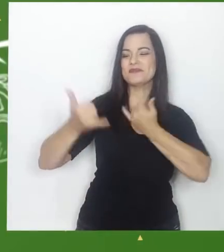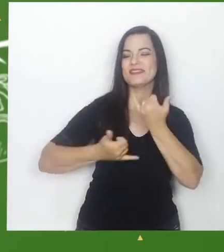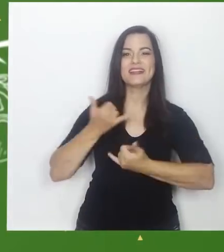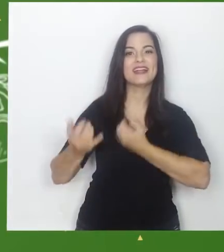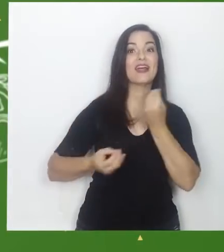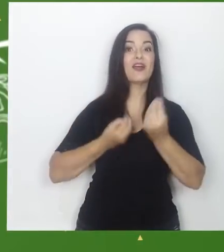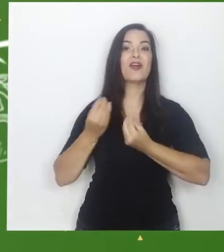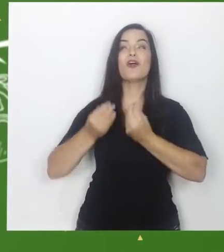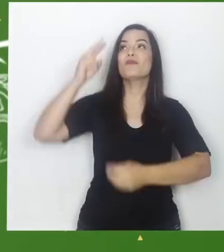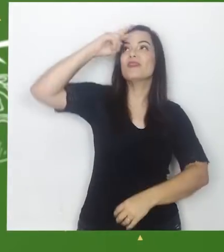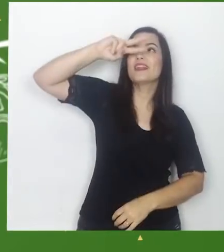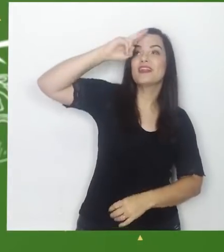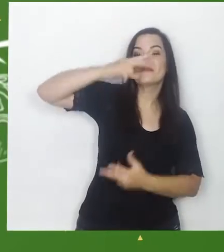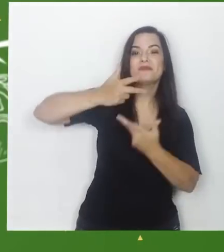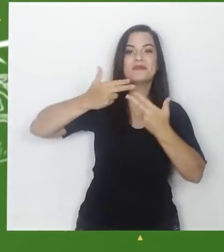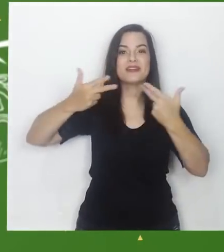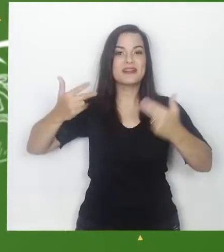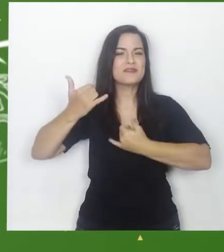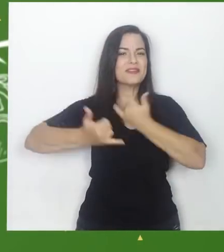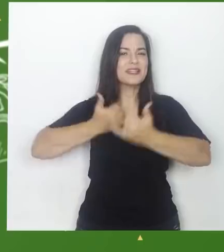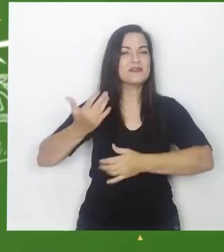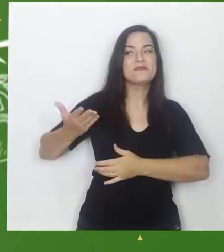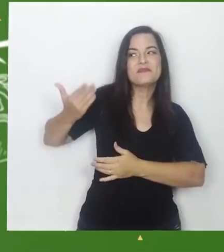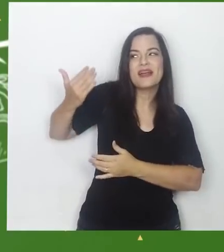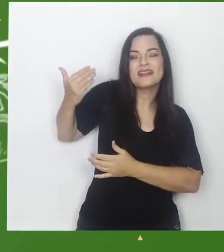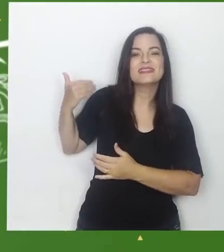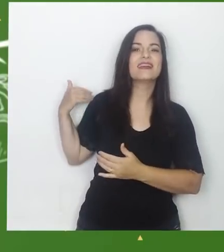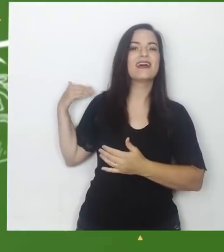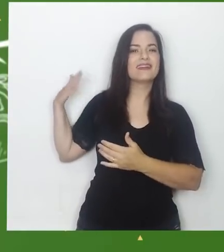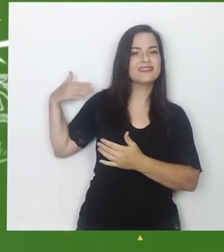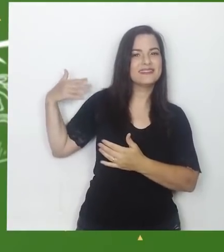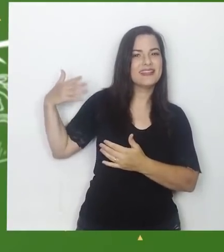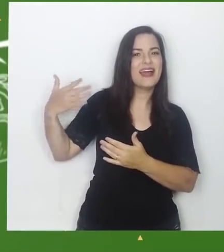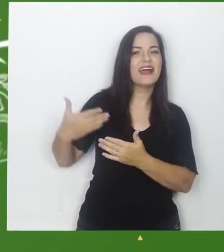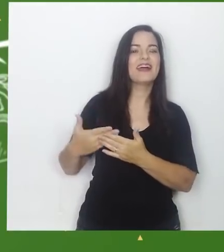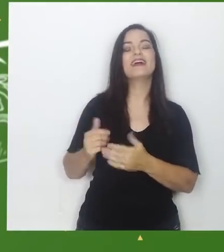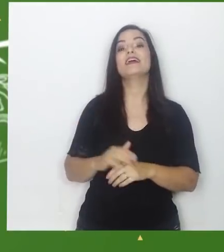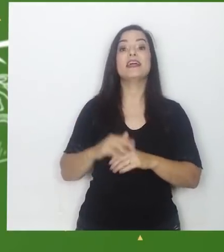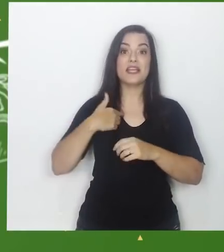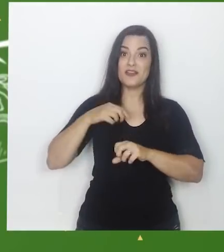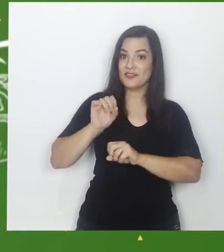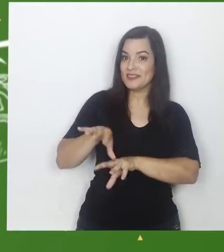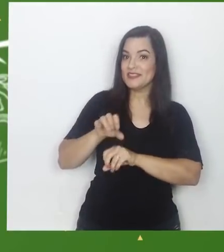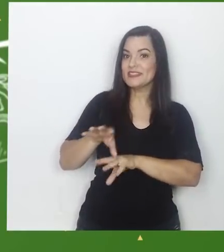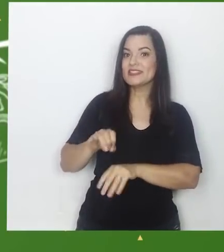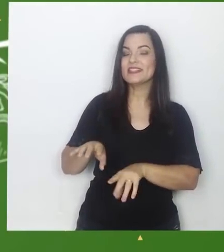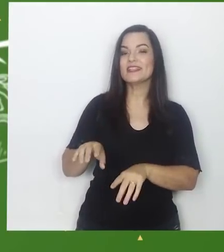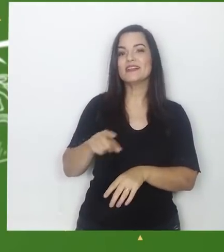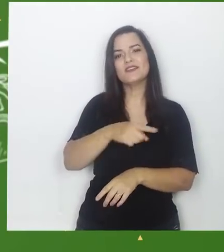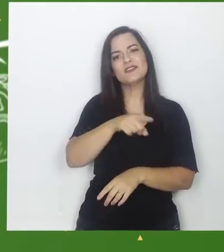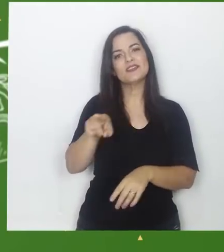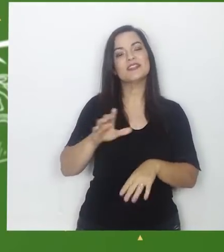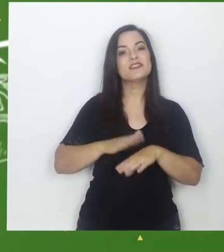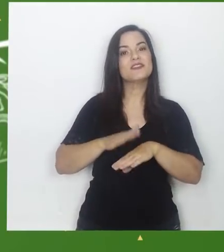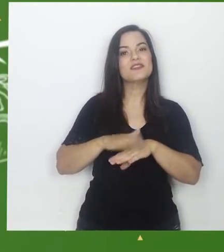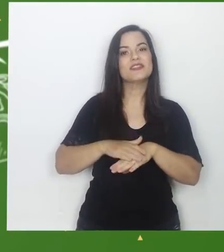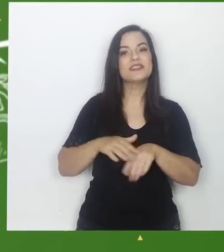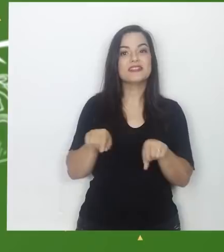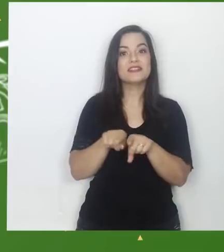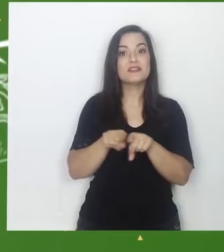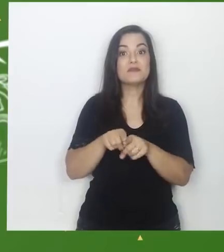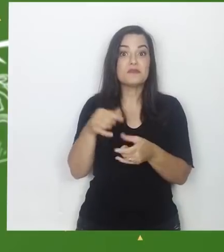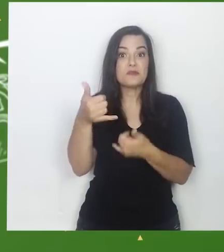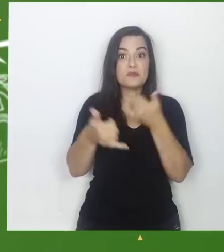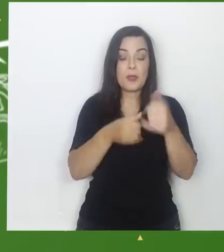brincadeiras, resgatando brincadeiras mais tradicionais. Ensinei vocês a construírem